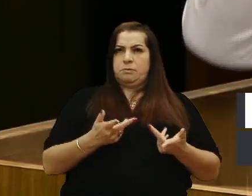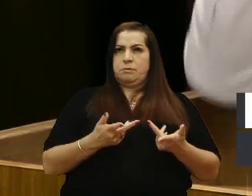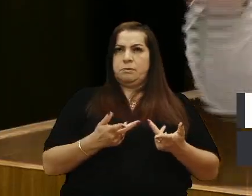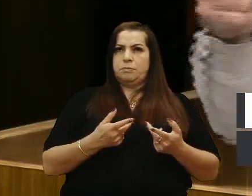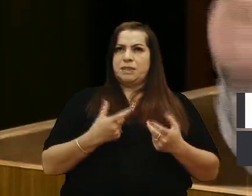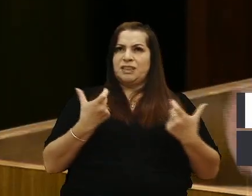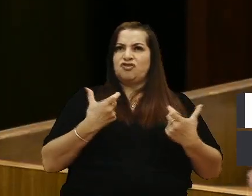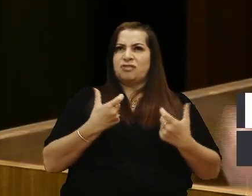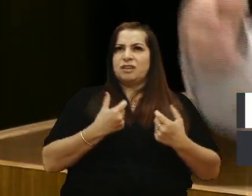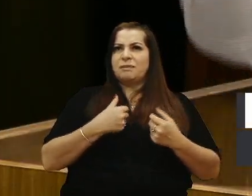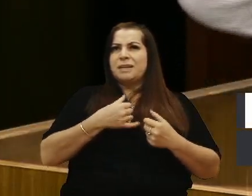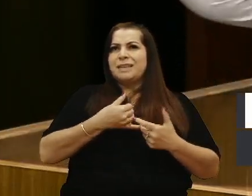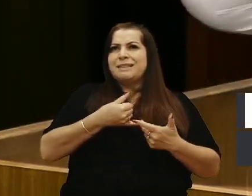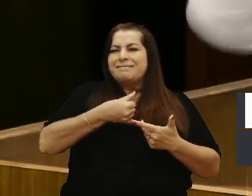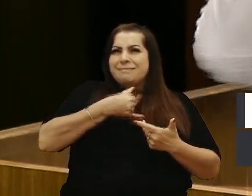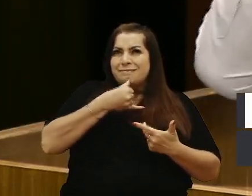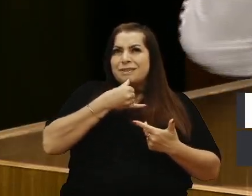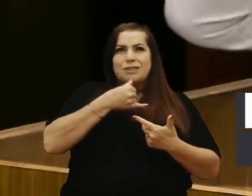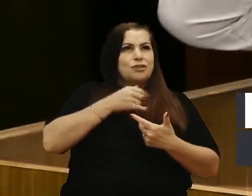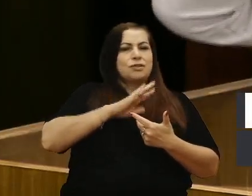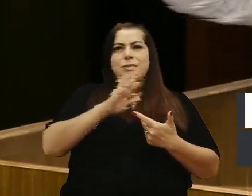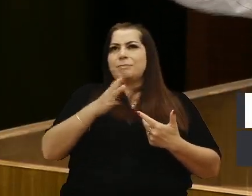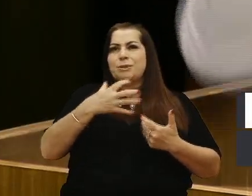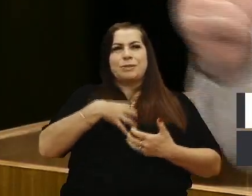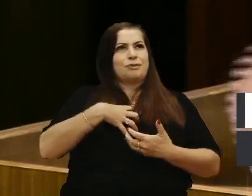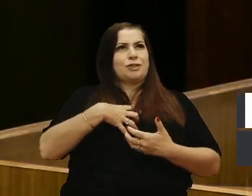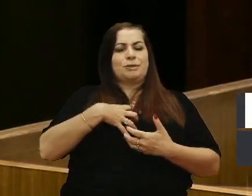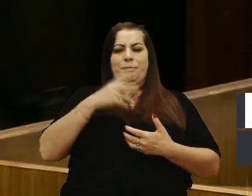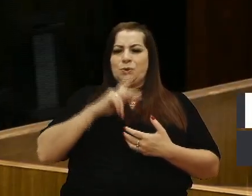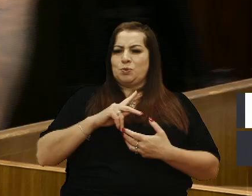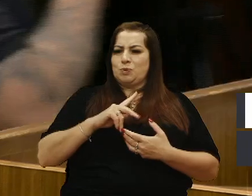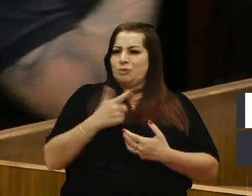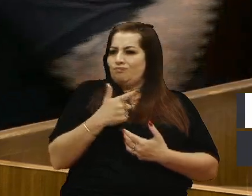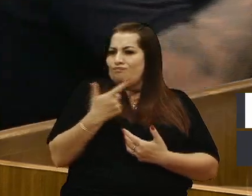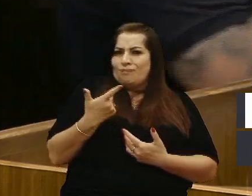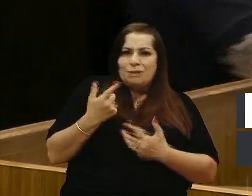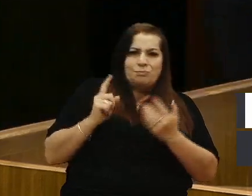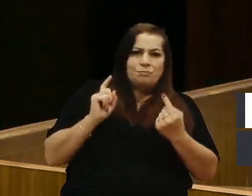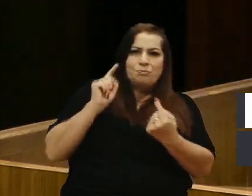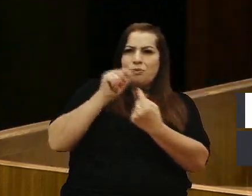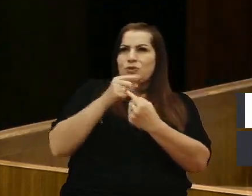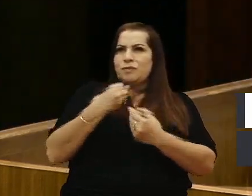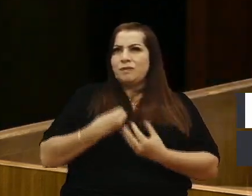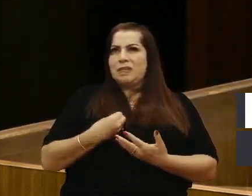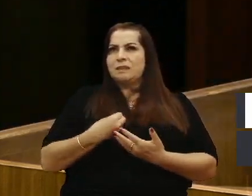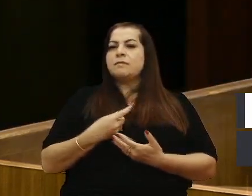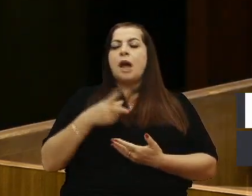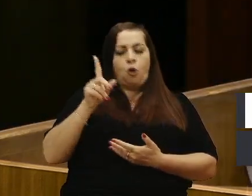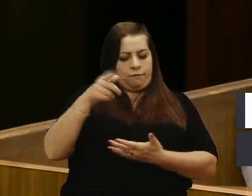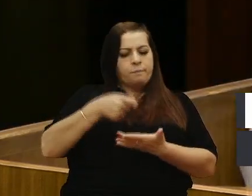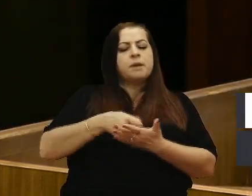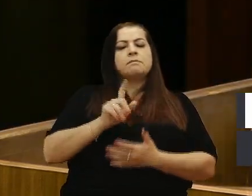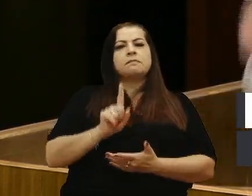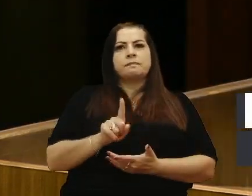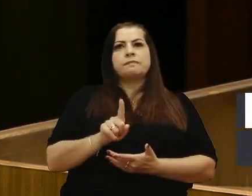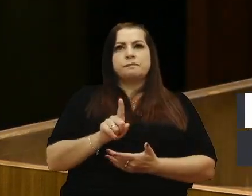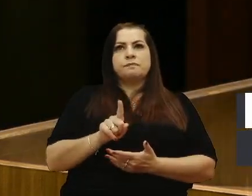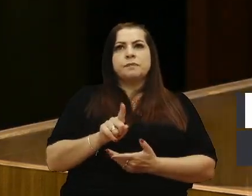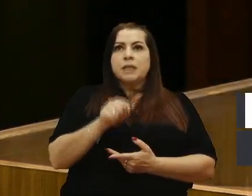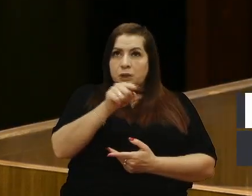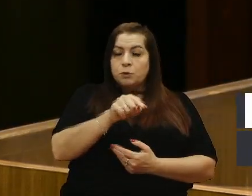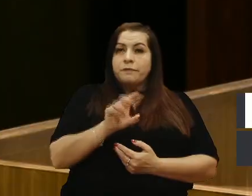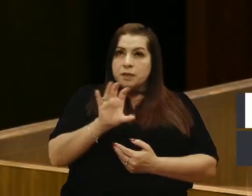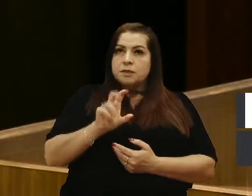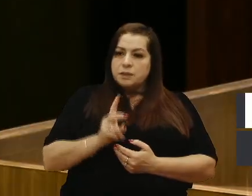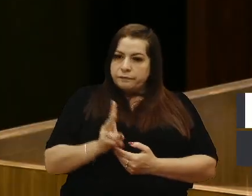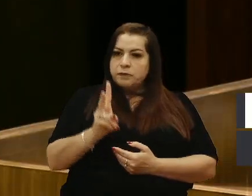te deixar arrasado, é para fazer te sentir uma pessoa inútil. Vão pagar, vão pagar. E é assim que vai ser